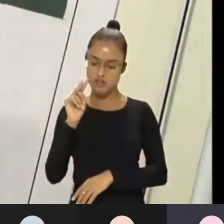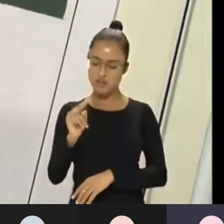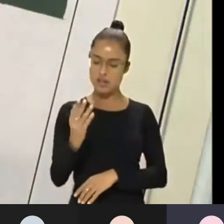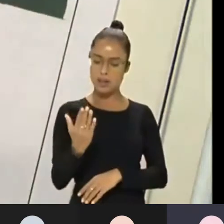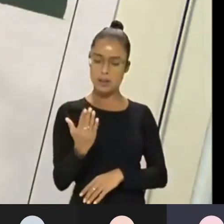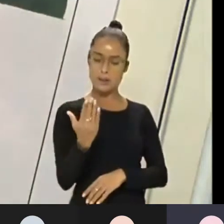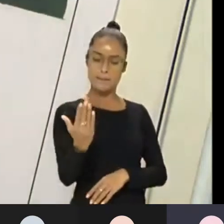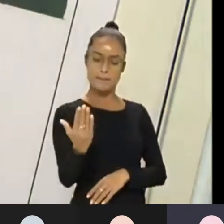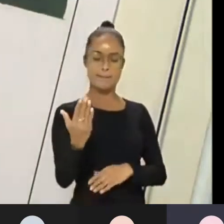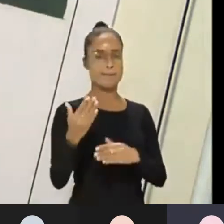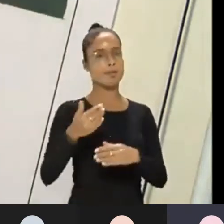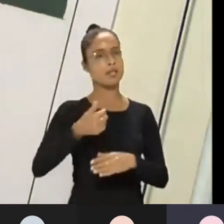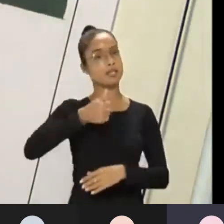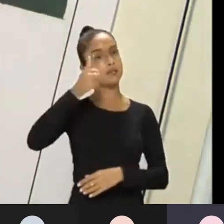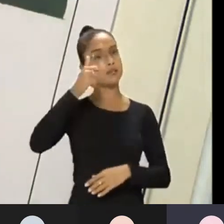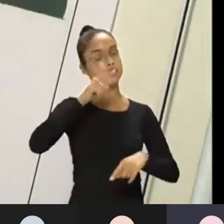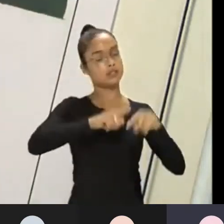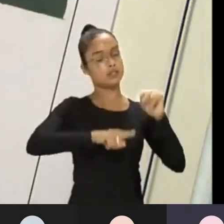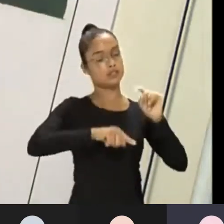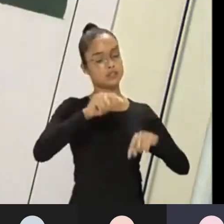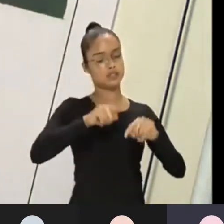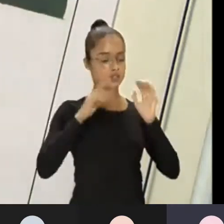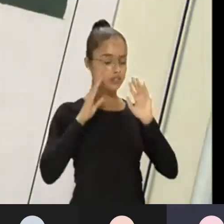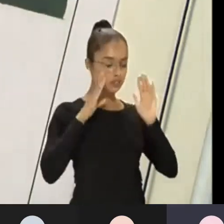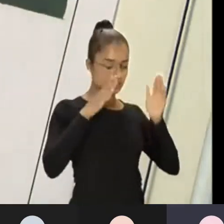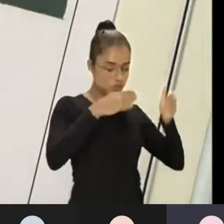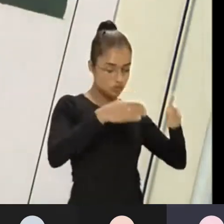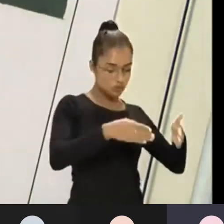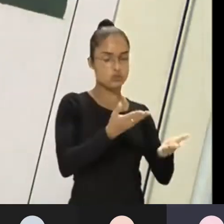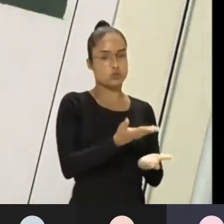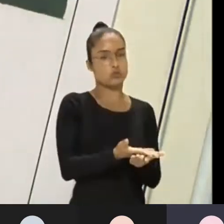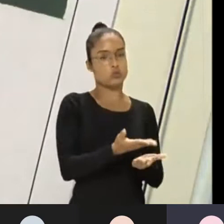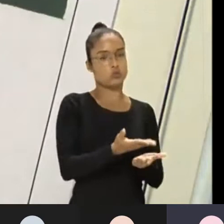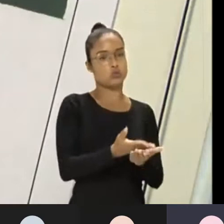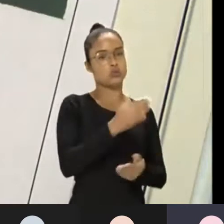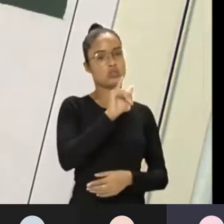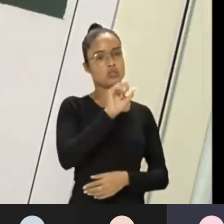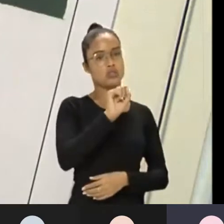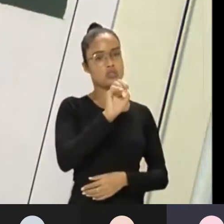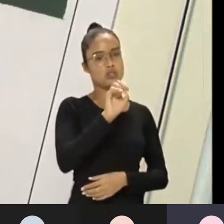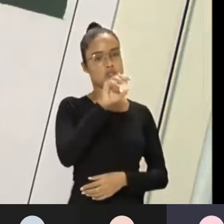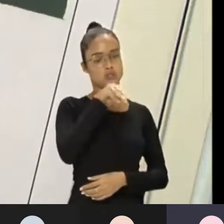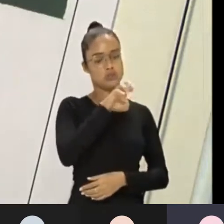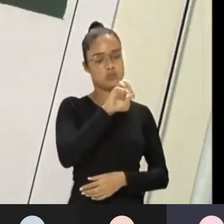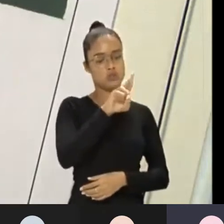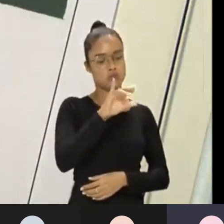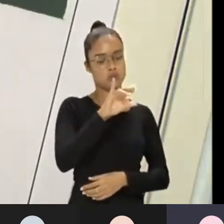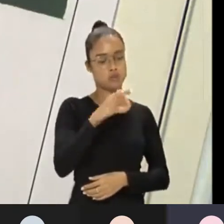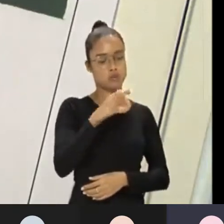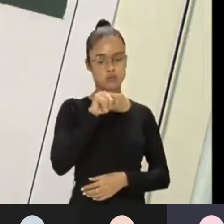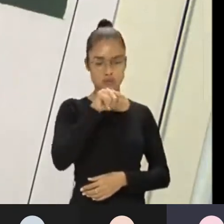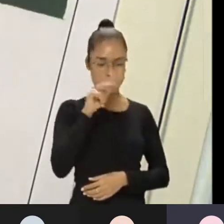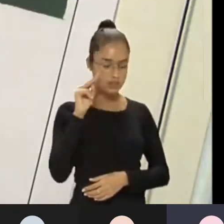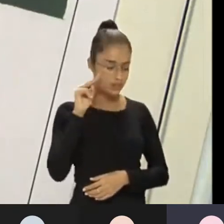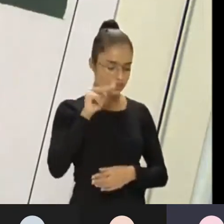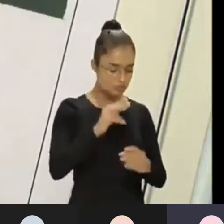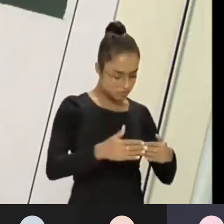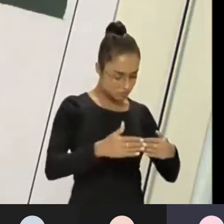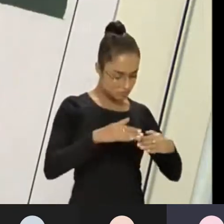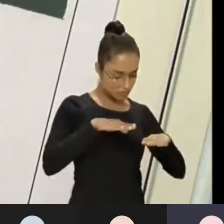objeto, então nós vamos focar nessa aula prática na representação isométrica. Então, nós vamos desenhar focando